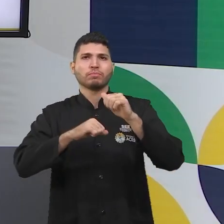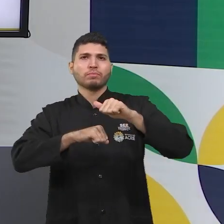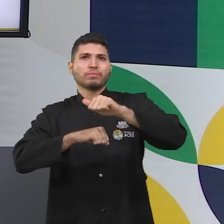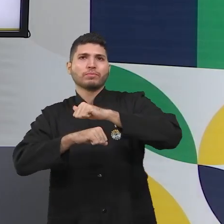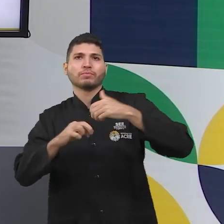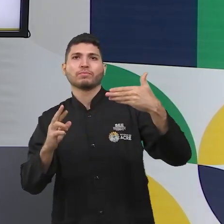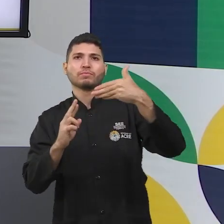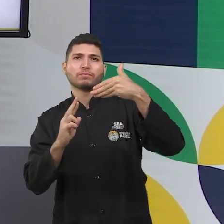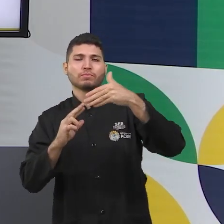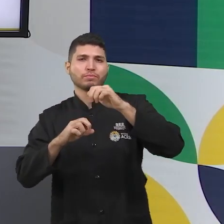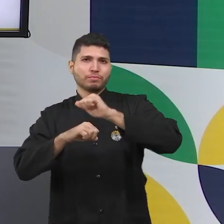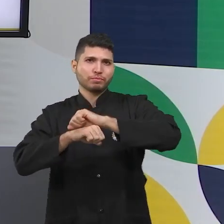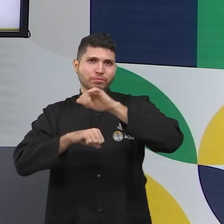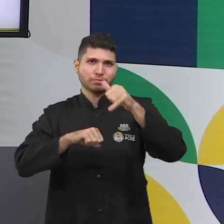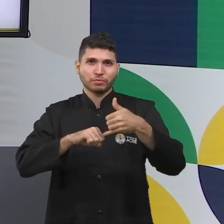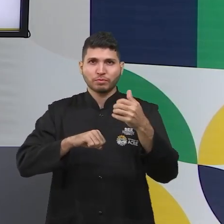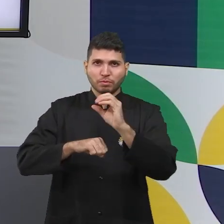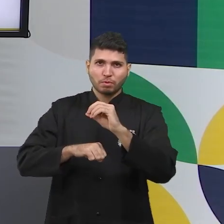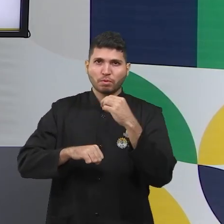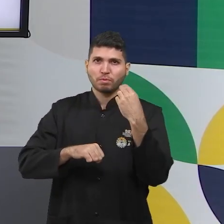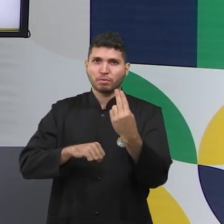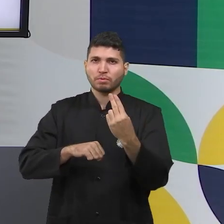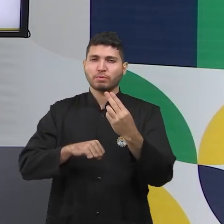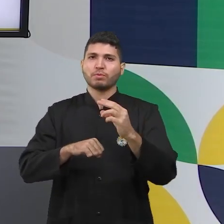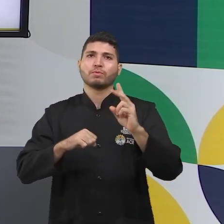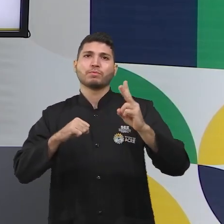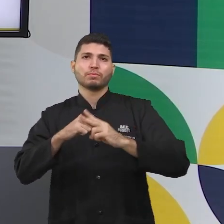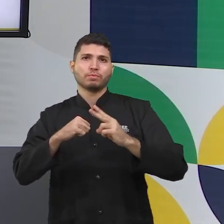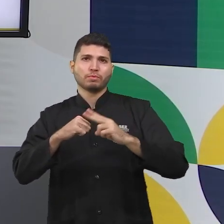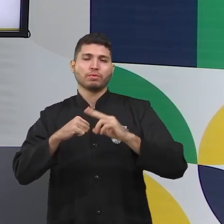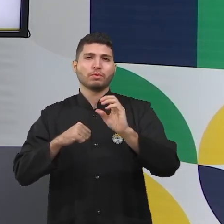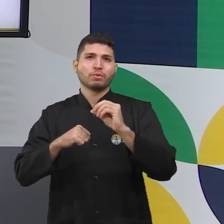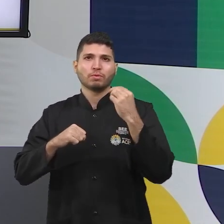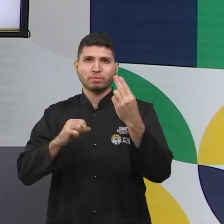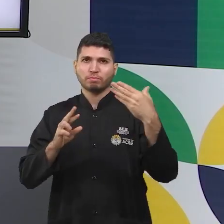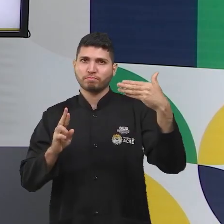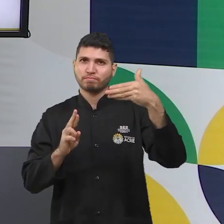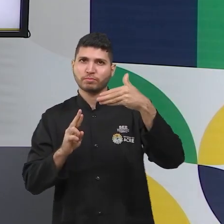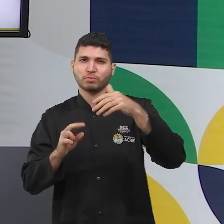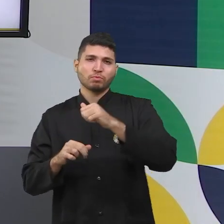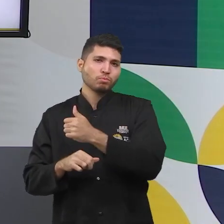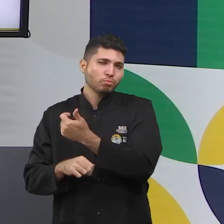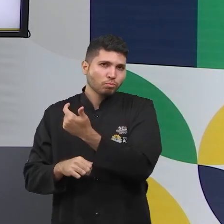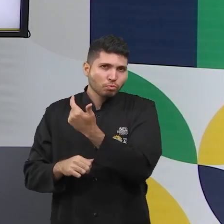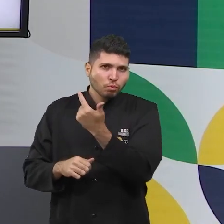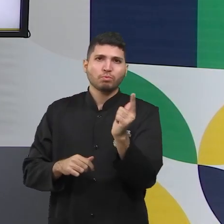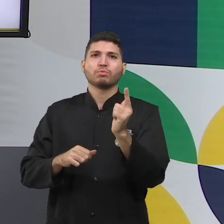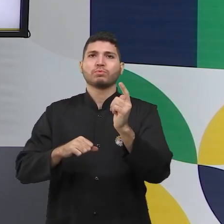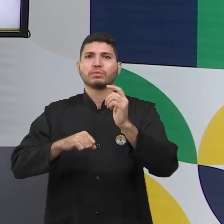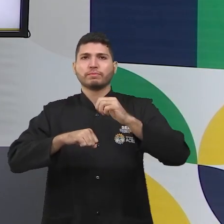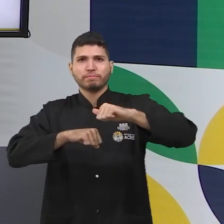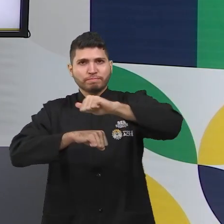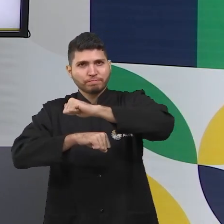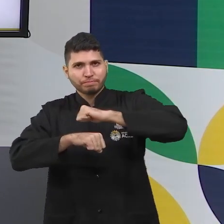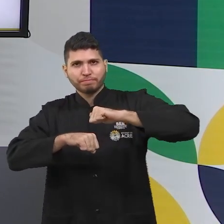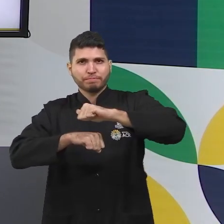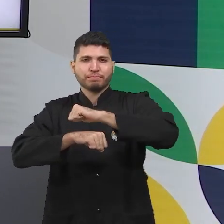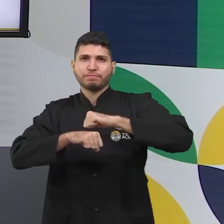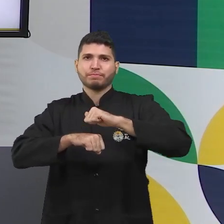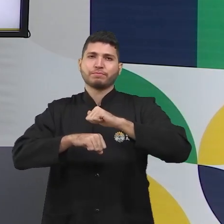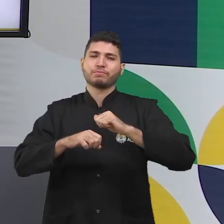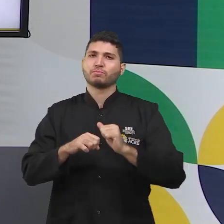a um adjetivo, ou ele se refere a um verbo, ou ele se refere a outro advérbio. Então, ele não se